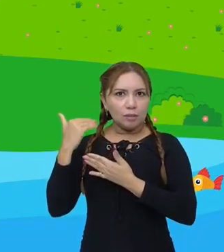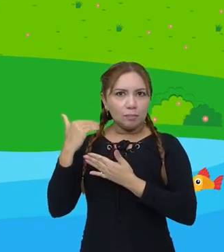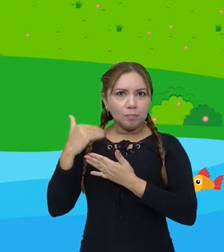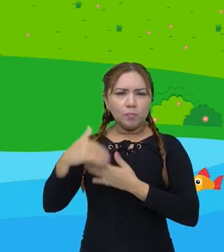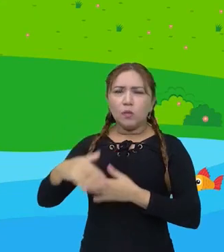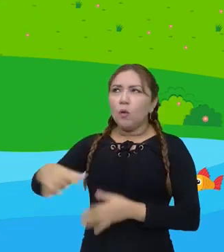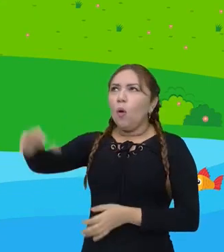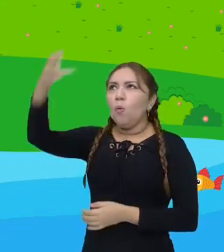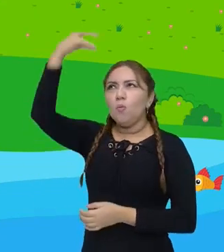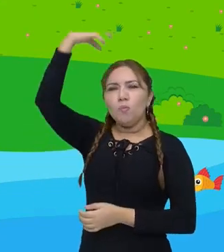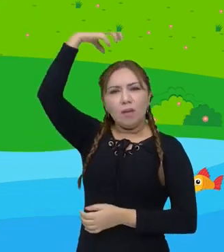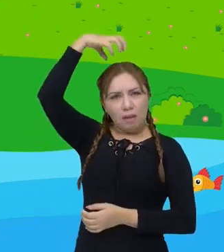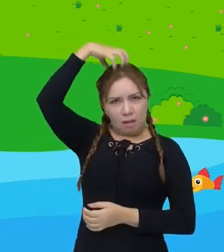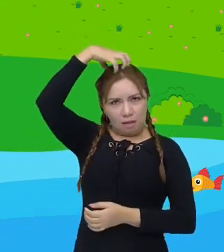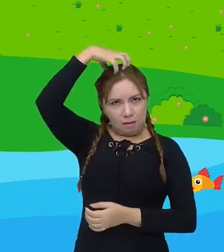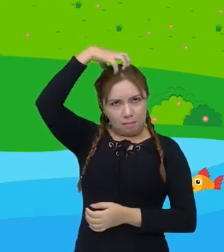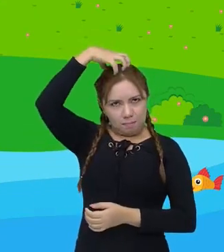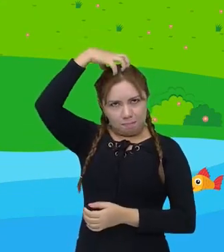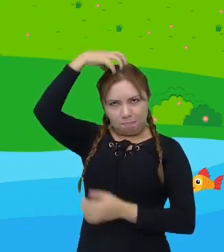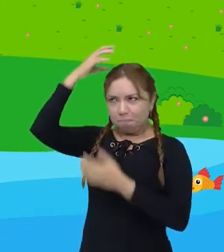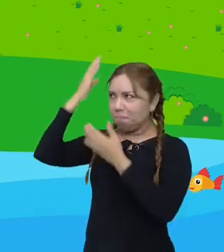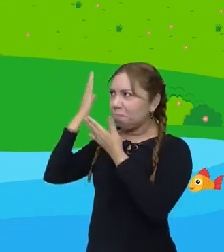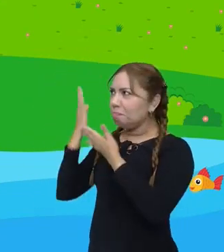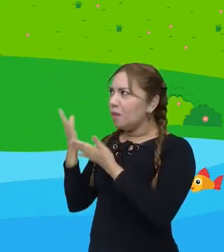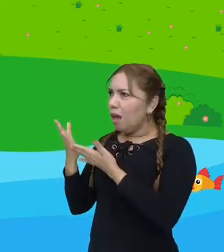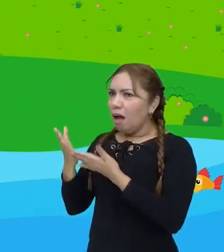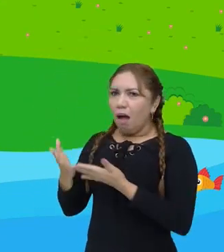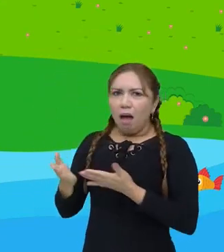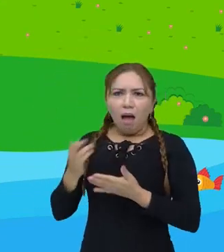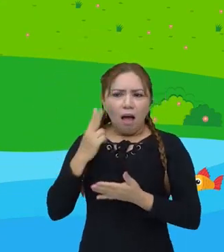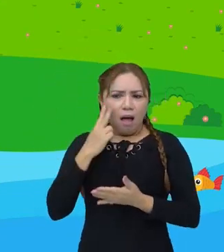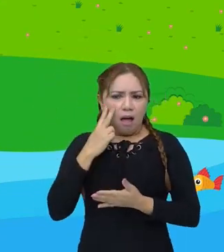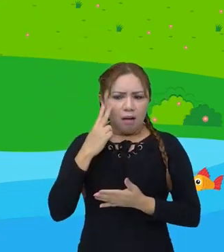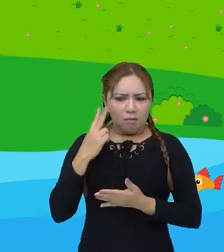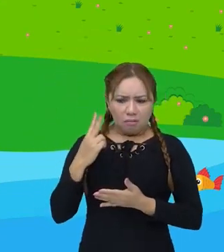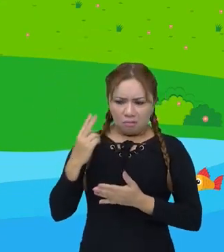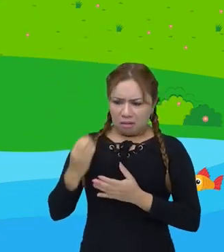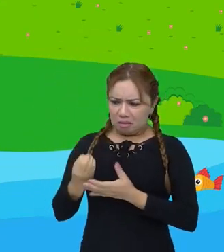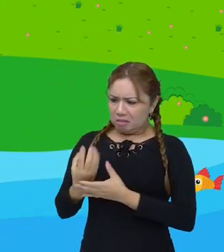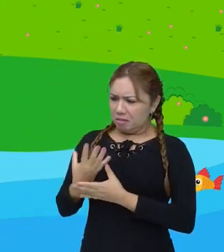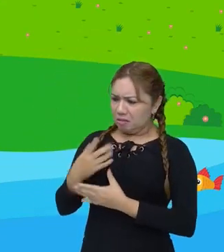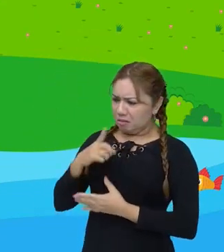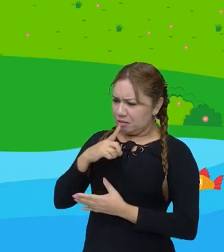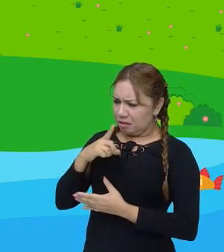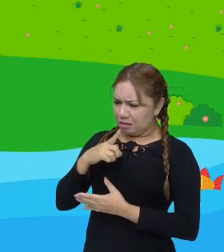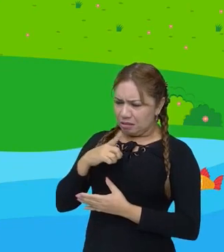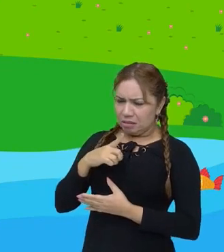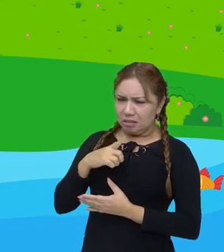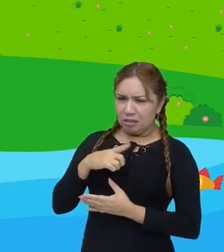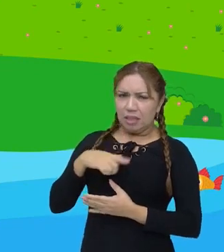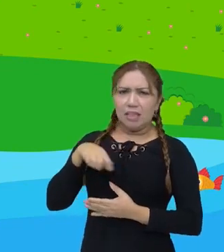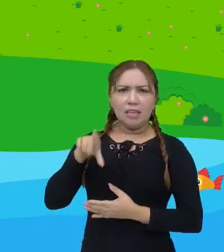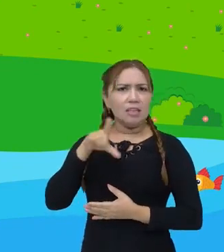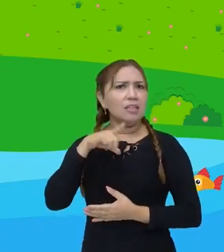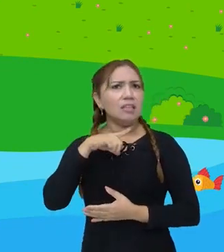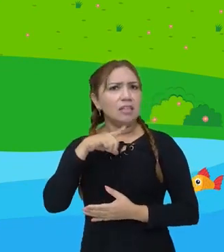rei muito malvado soube da existência e também ficou sabendo